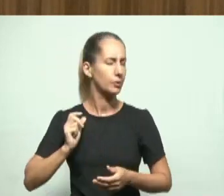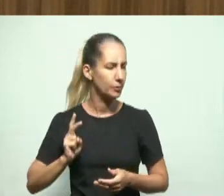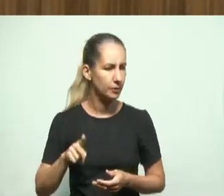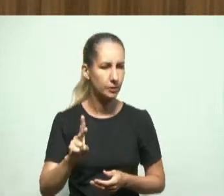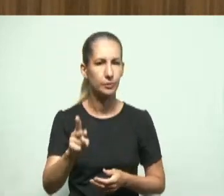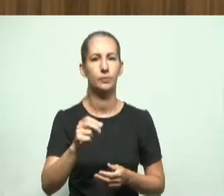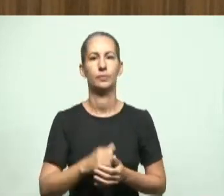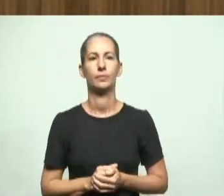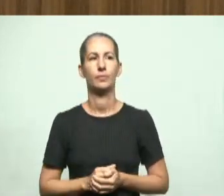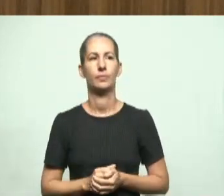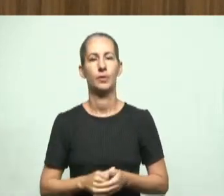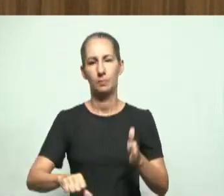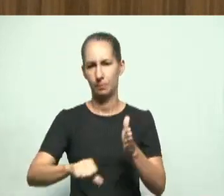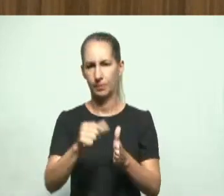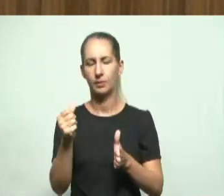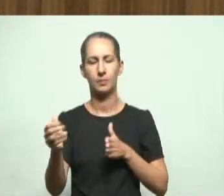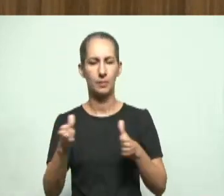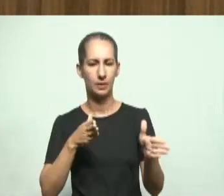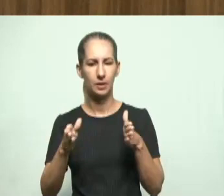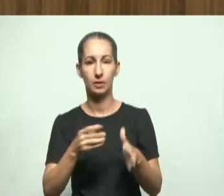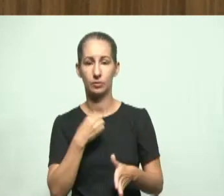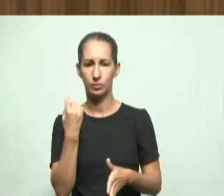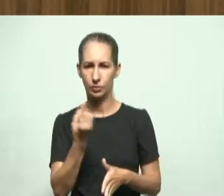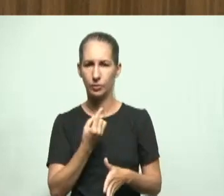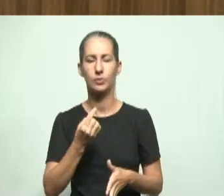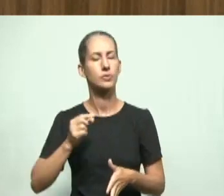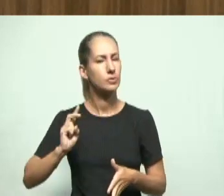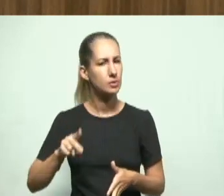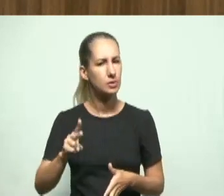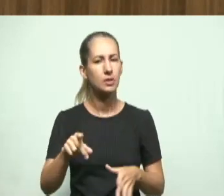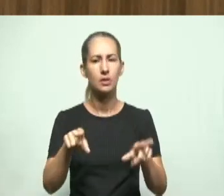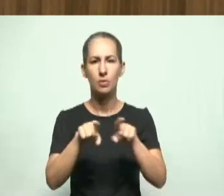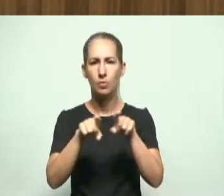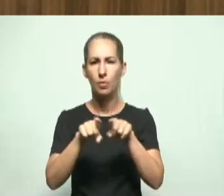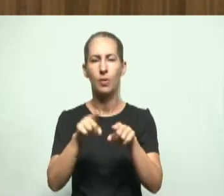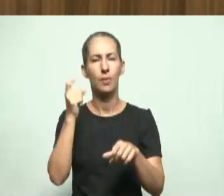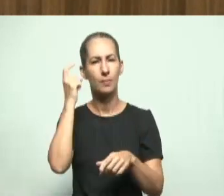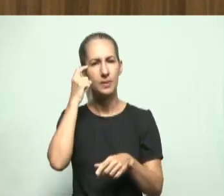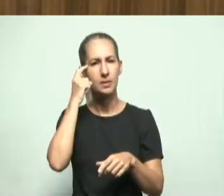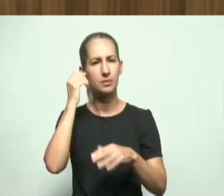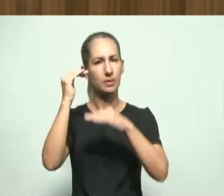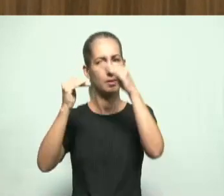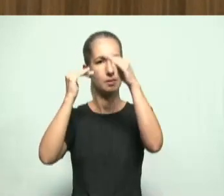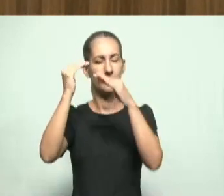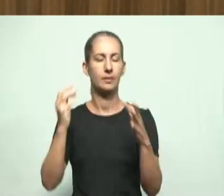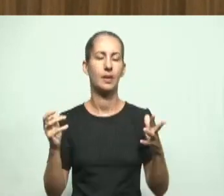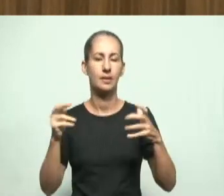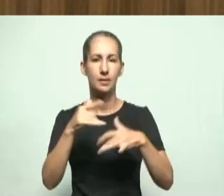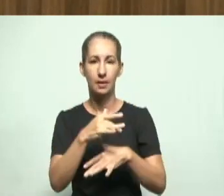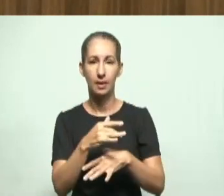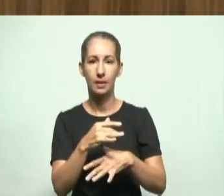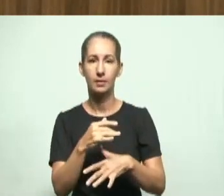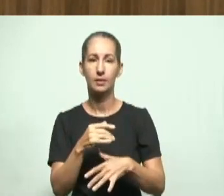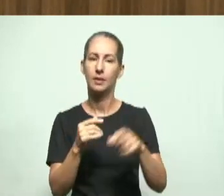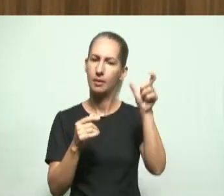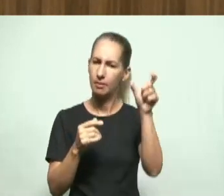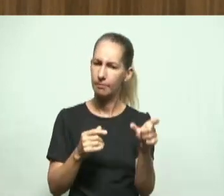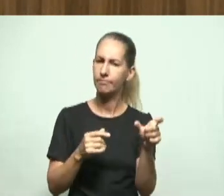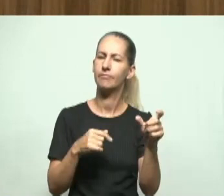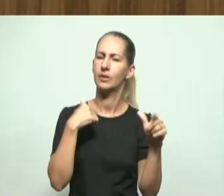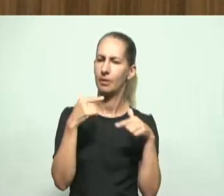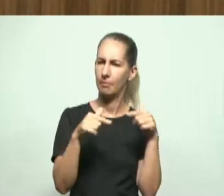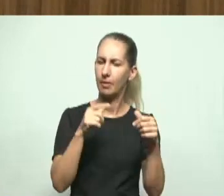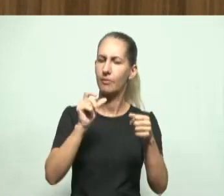disse o senhor no primeiro dia do nosso mandato, continue assim, pensando no crescimento da nossa cidade. O senhor fez um